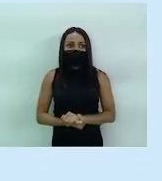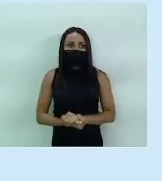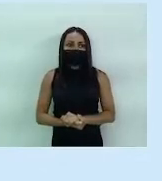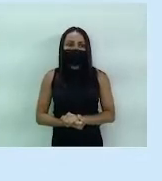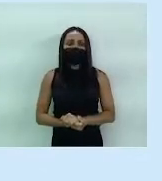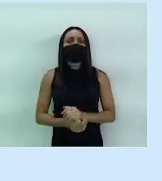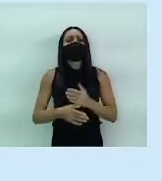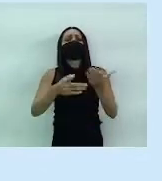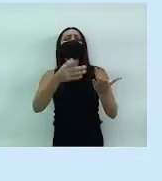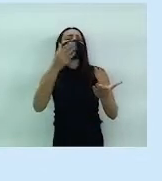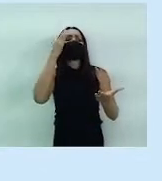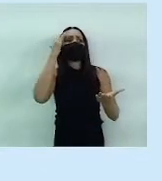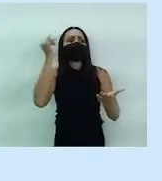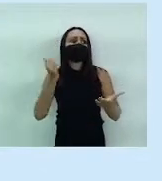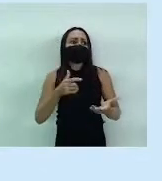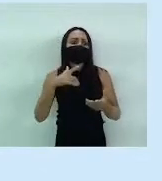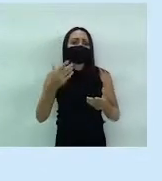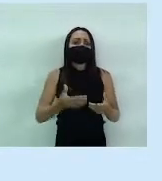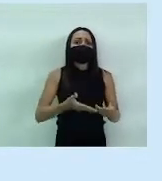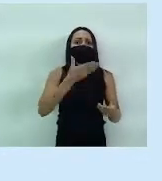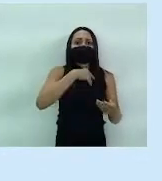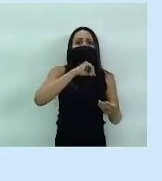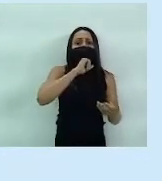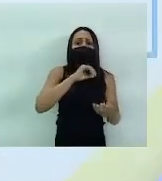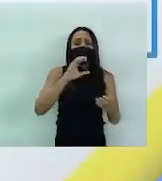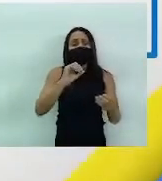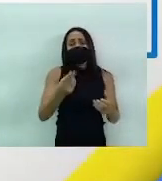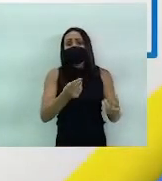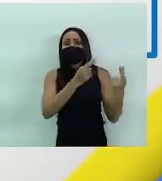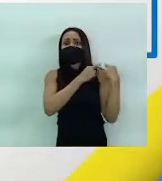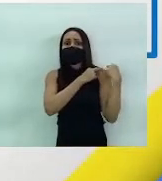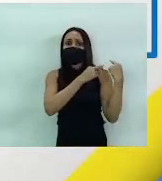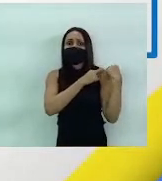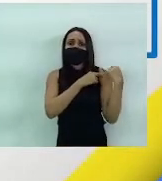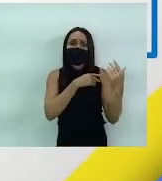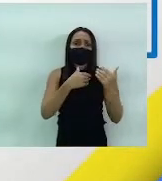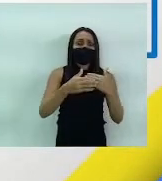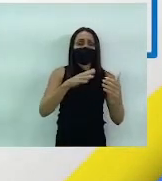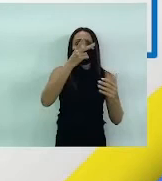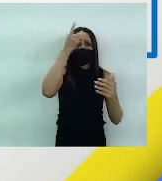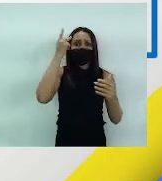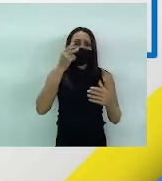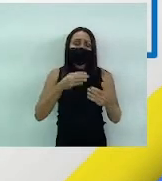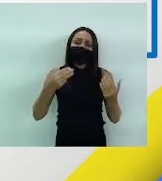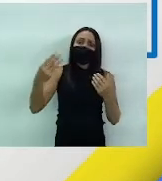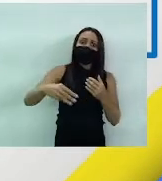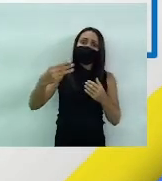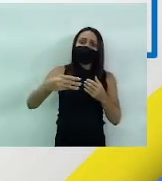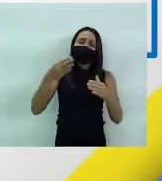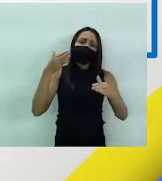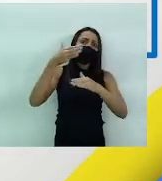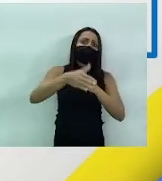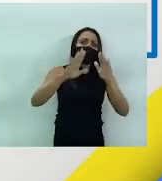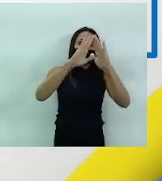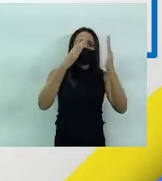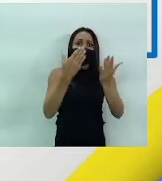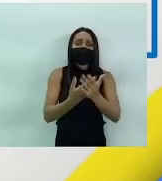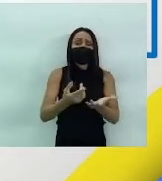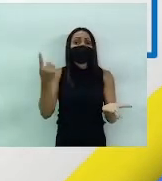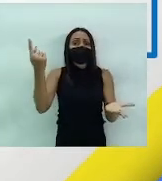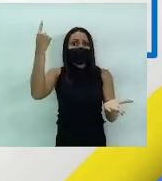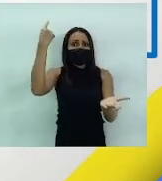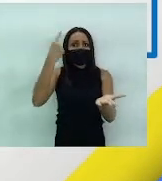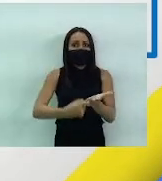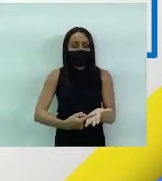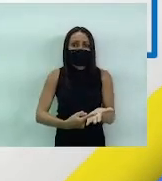Então, você sabia que o pai e ou responsável que não matricula seus filhos na escola de acordo com o Código